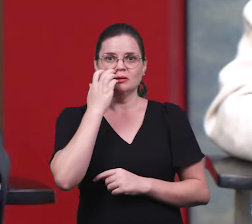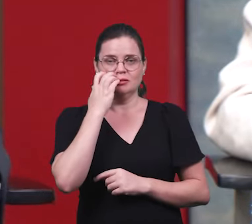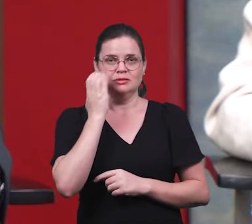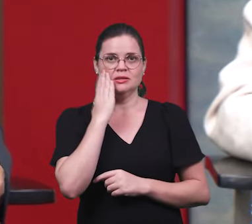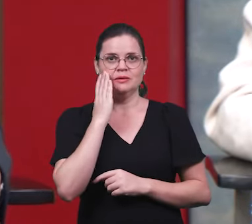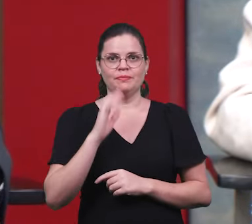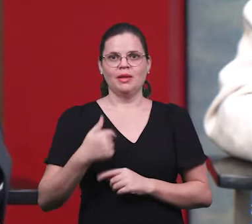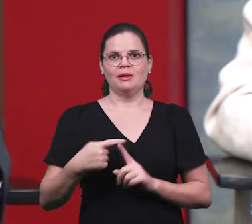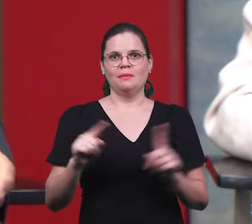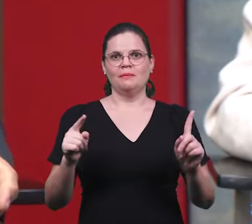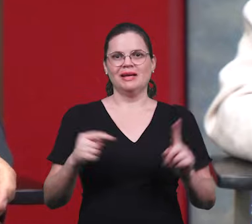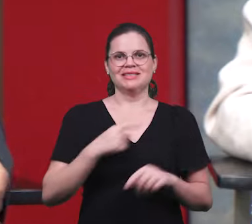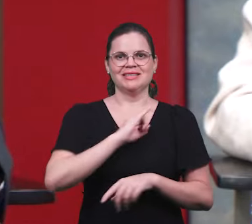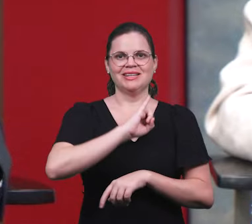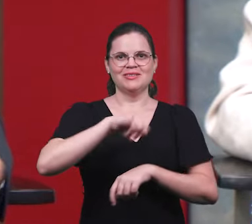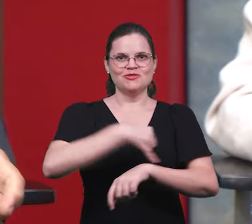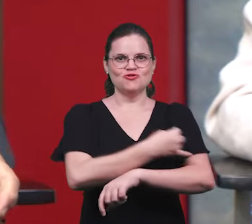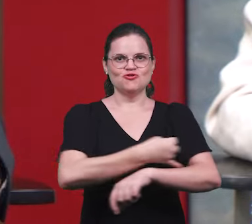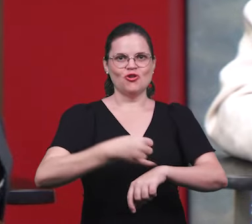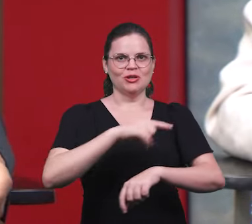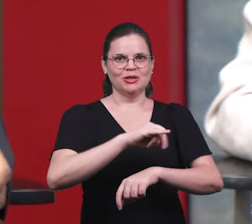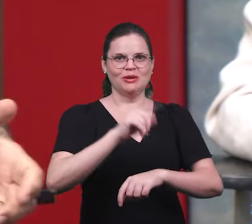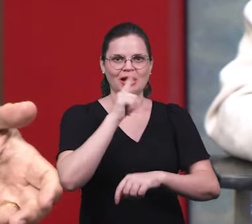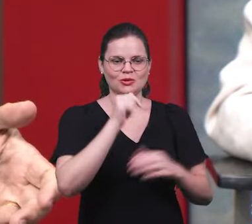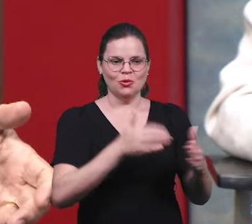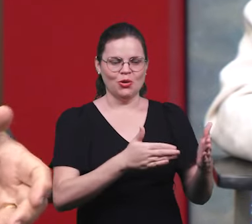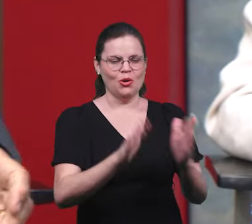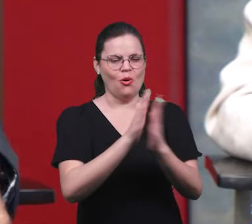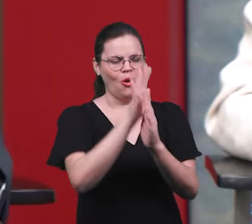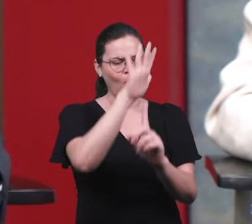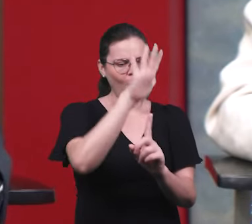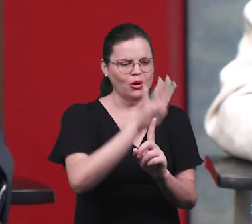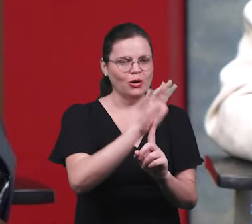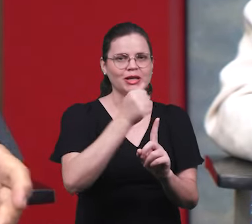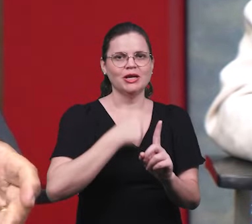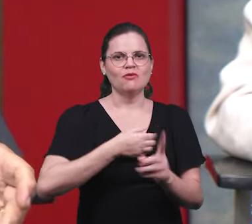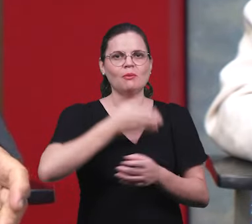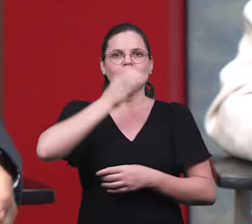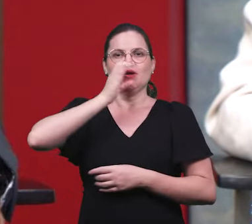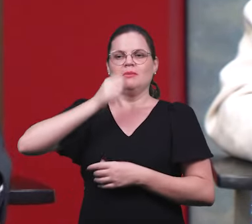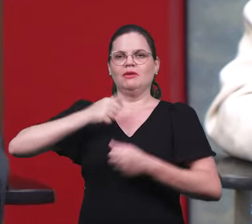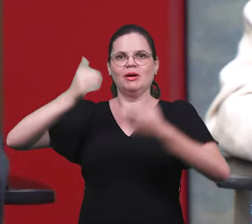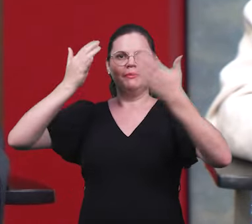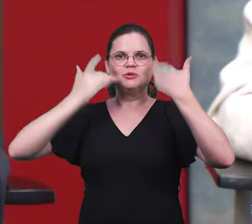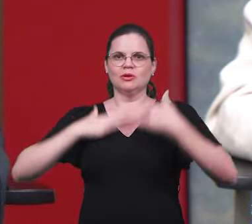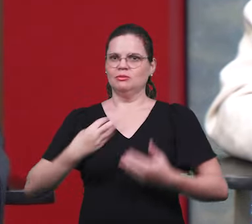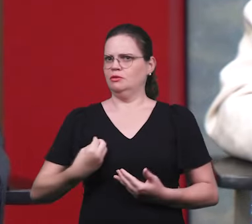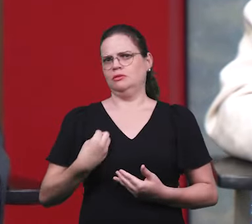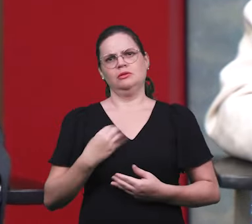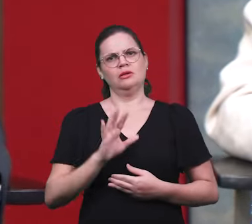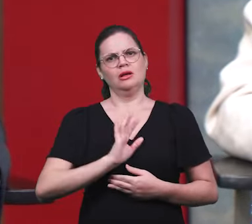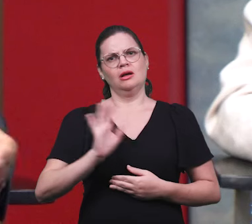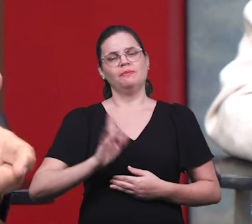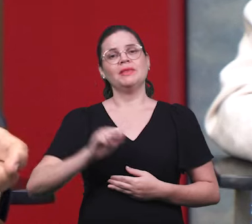que alguém foi lá no Rio Jordão e buscou uma água e orou por aquela água, e essa água é bênção na minha vida. A bênção na minha vida é Jesus. Mas você não pode dizer que